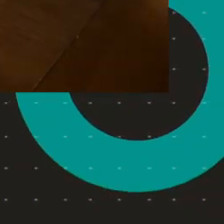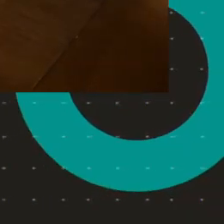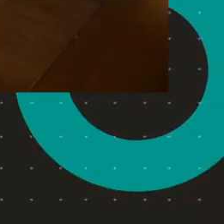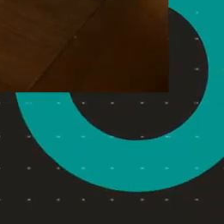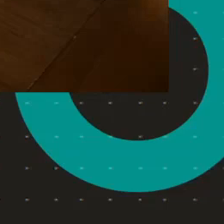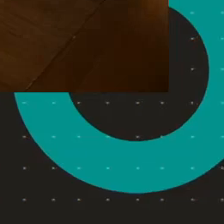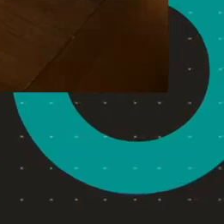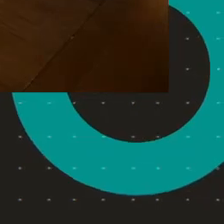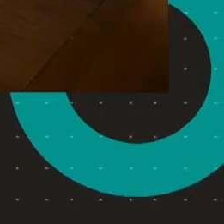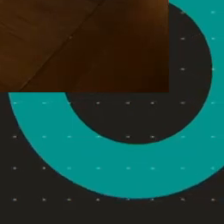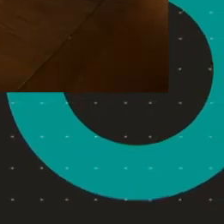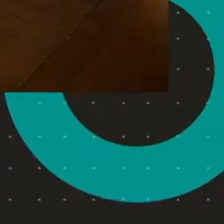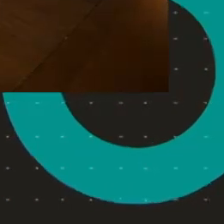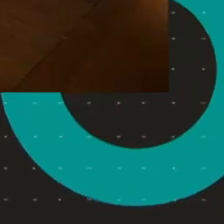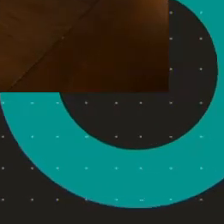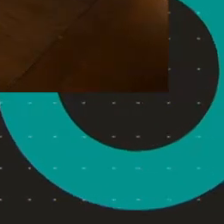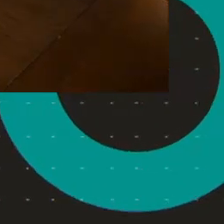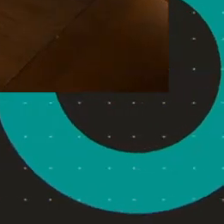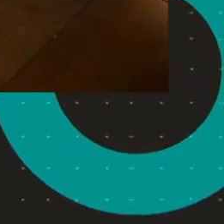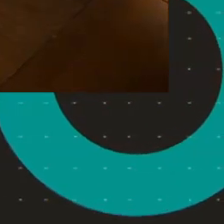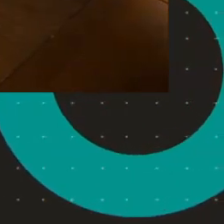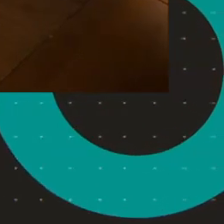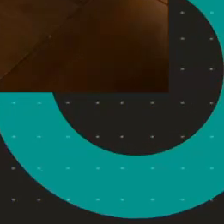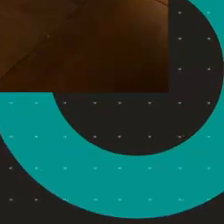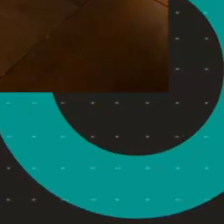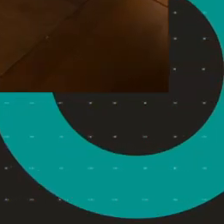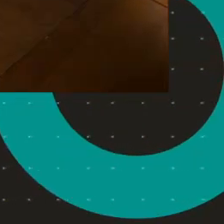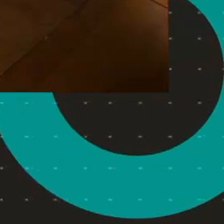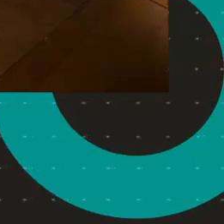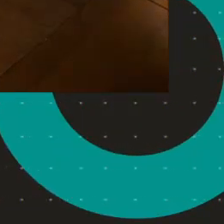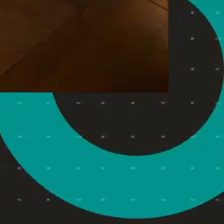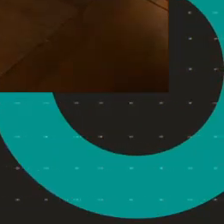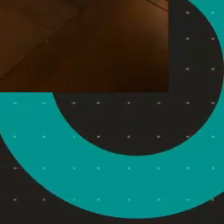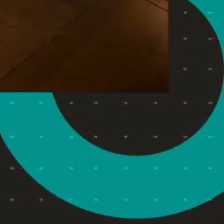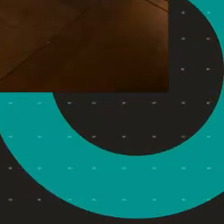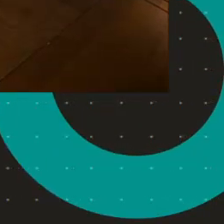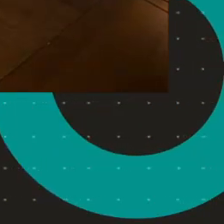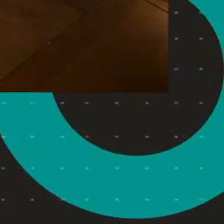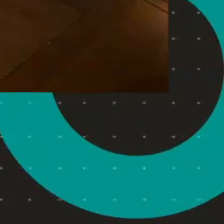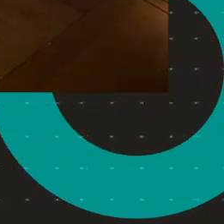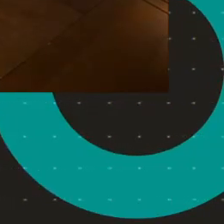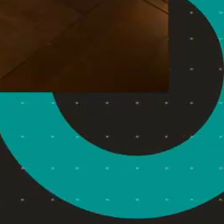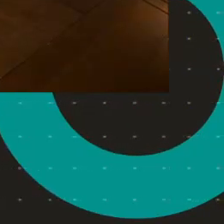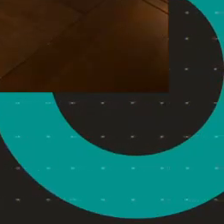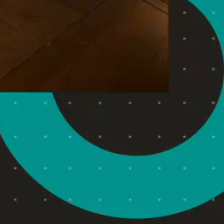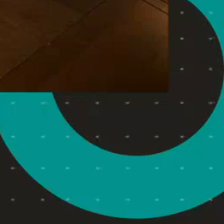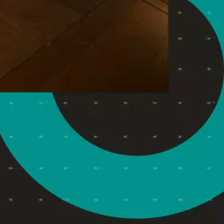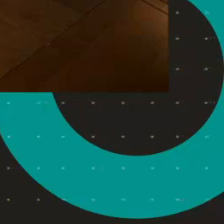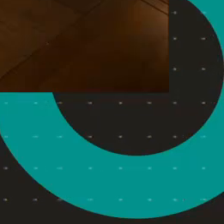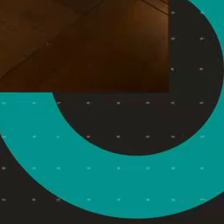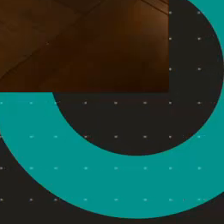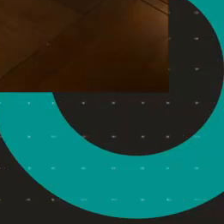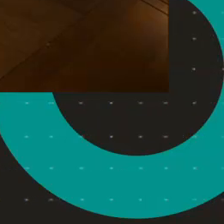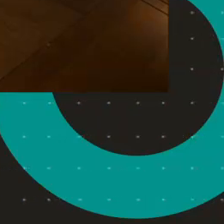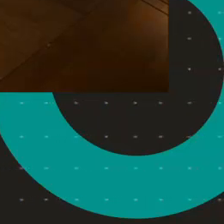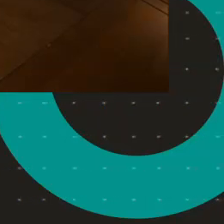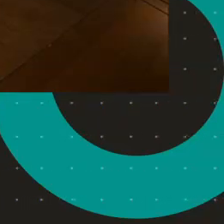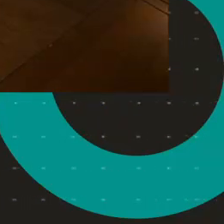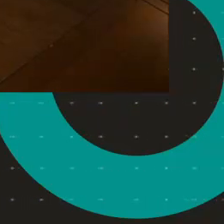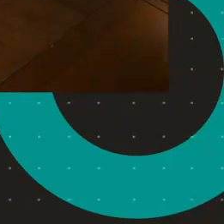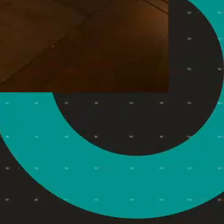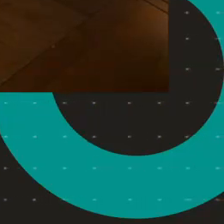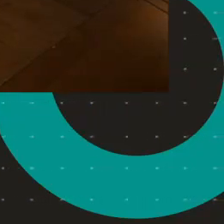esse depoimento. Horas. Olha, parabéns pela produção em tão pouco tempo e atrás desse monte de gente com um que mora em Nova York, o outro.